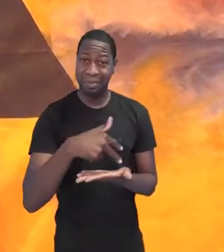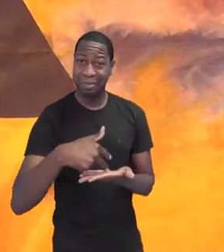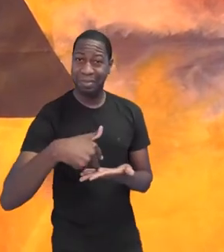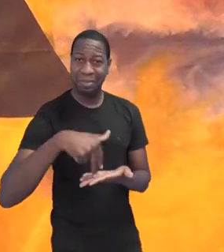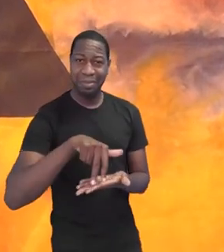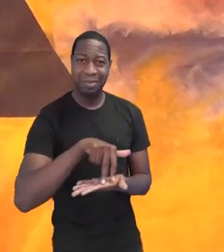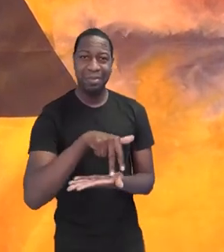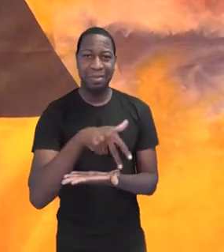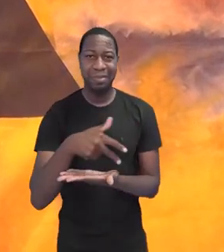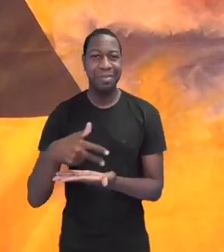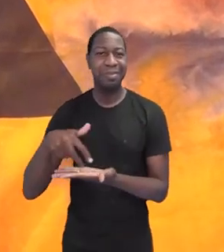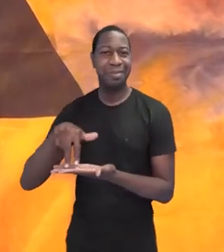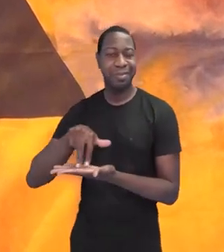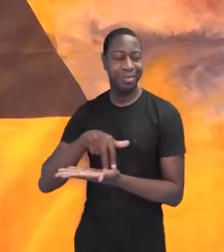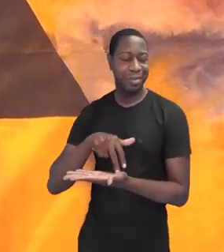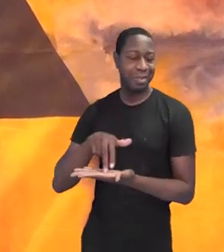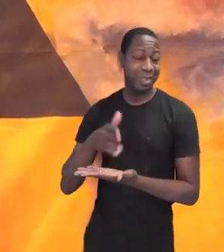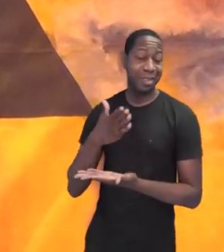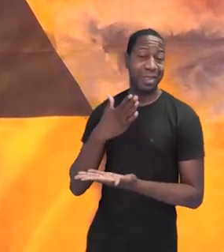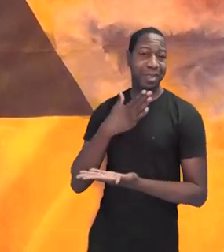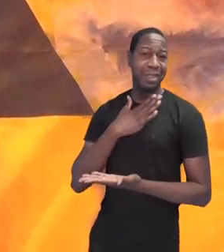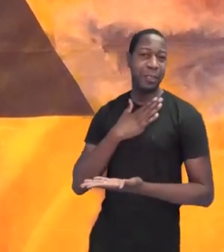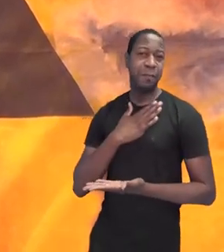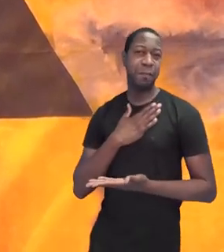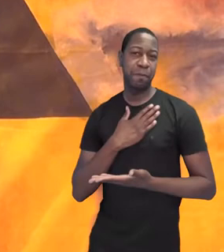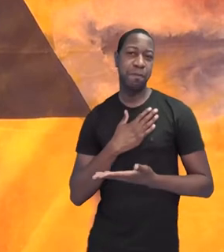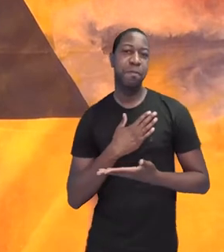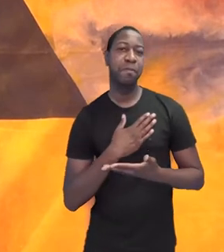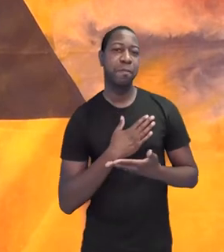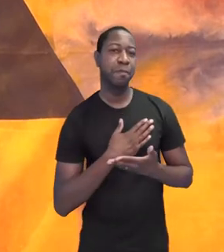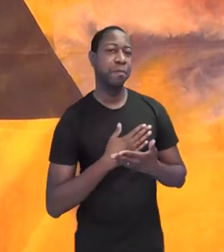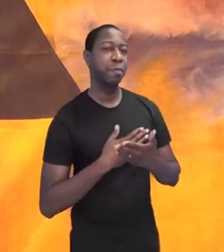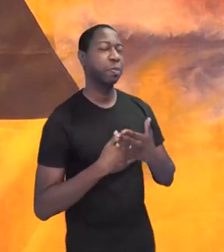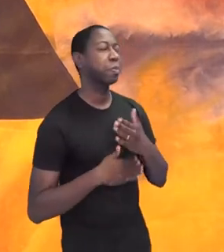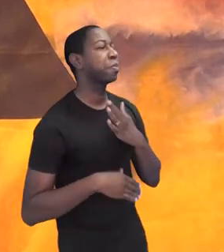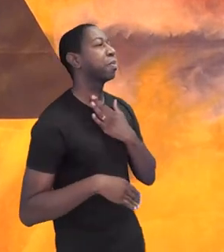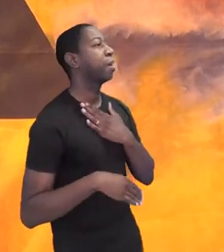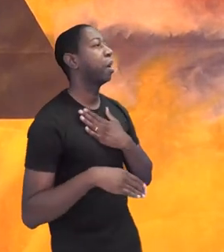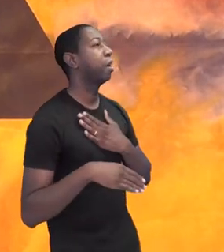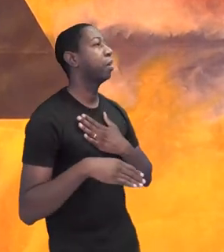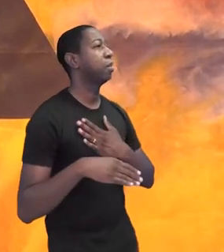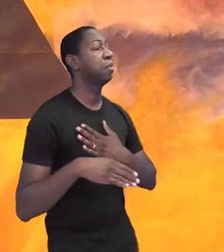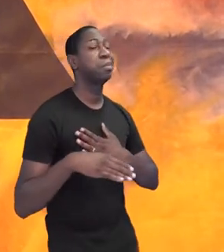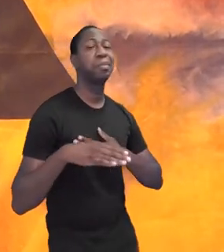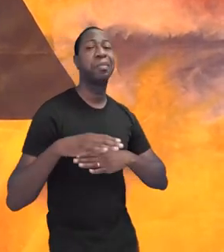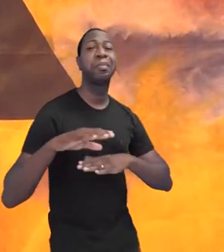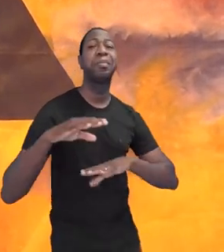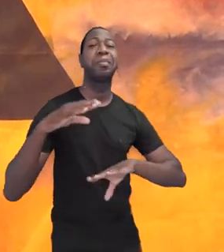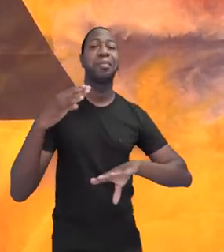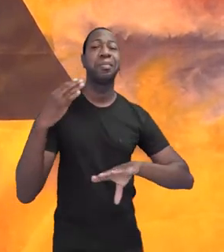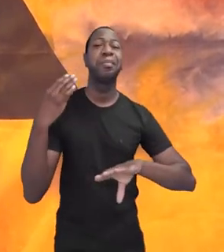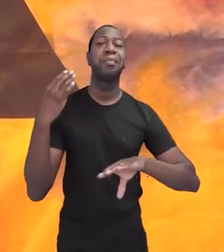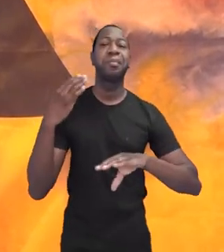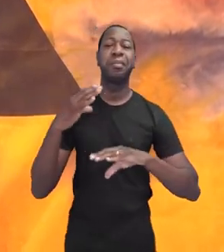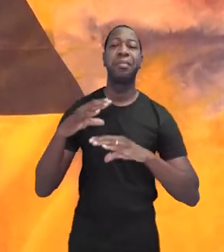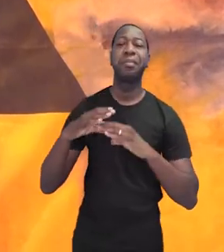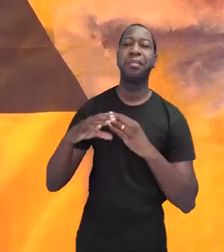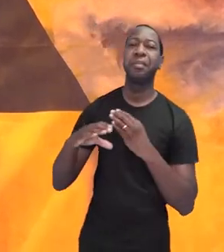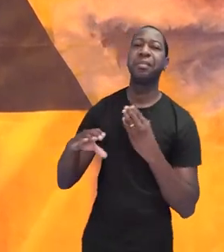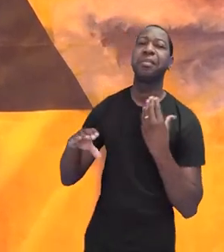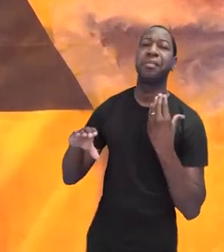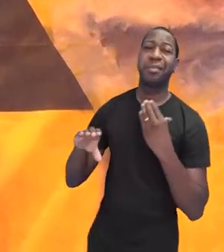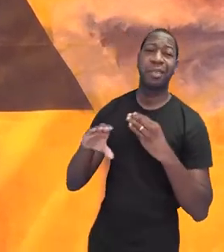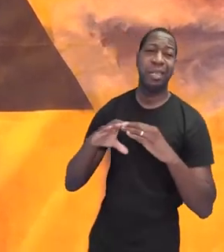soluçar. Eu danço manso a dança do ombro, eu danço não